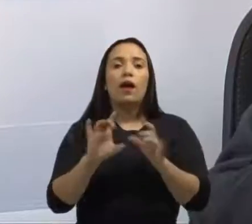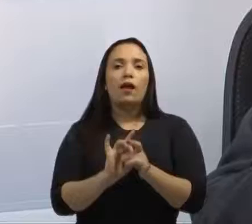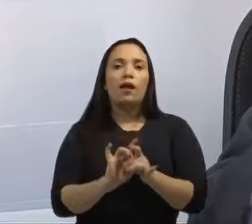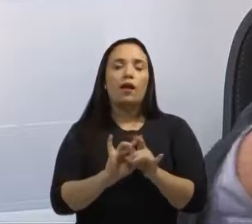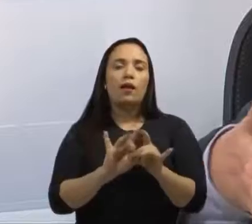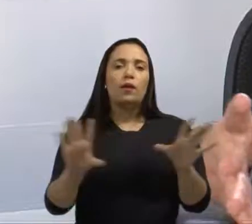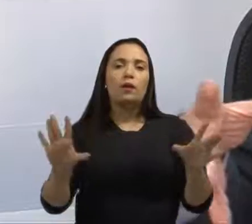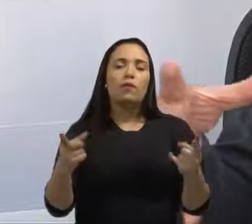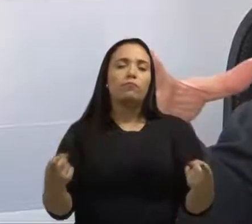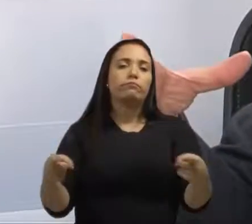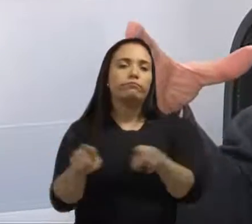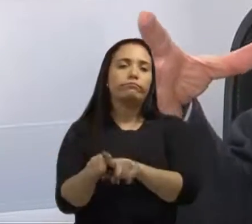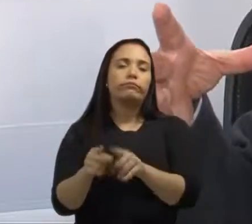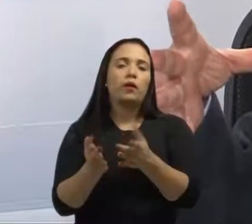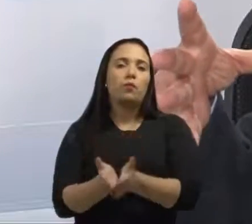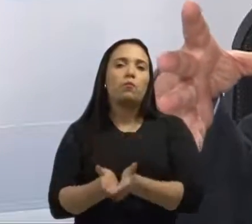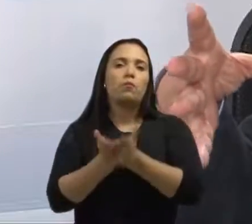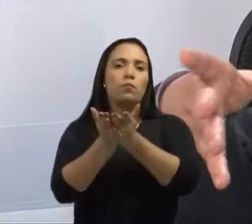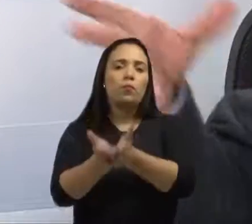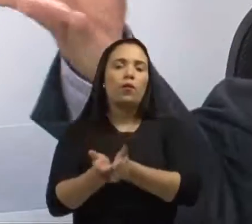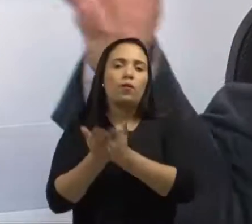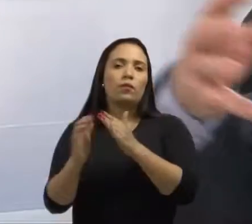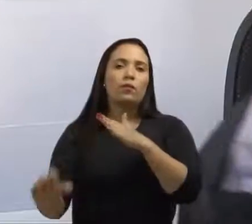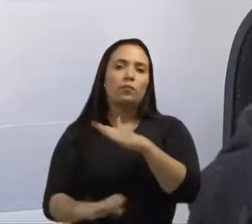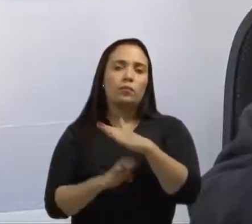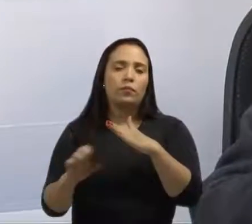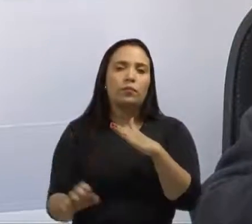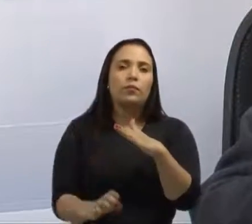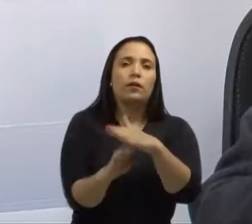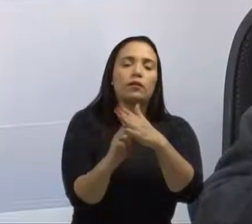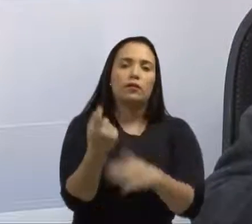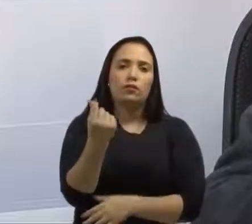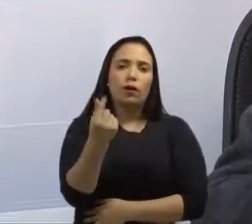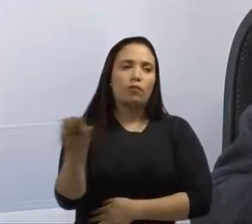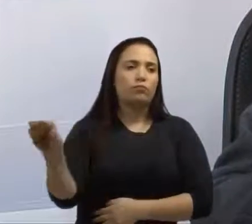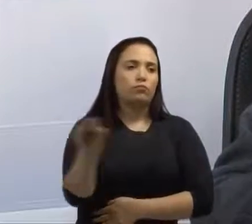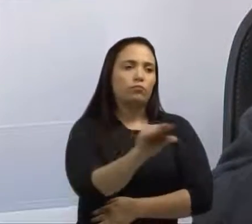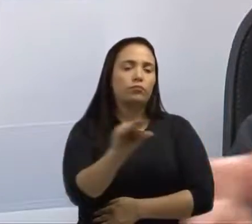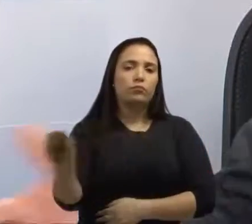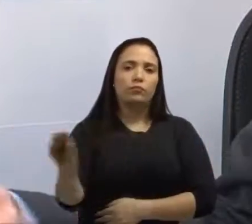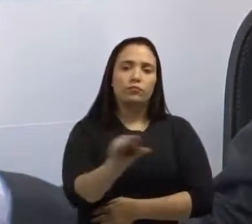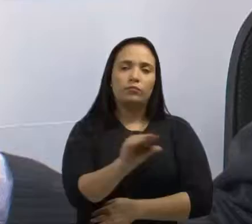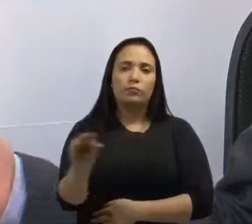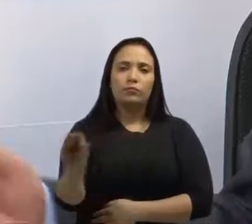e favorecia um conglomerado de pessoas que há anos financia ele.